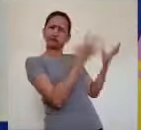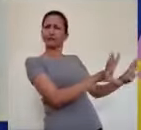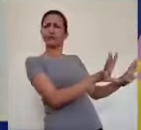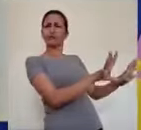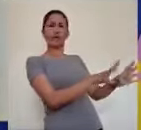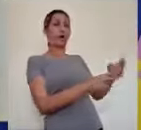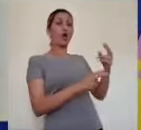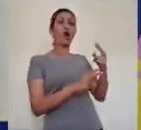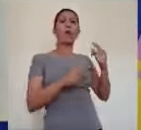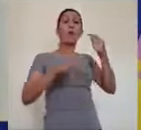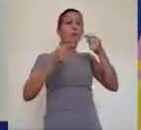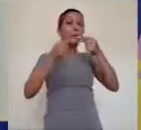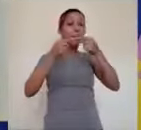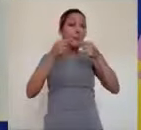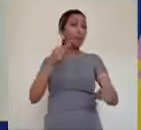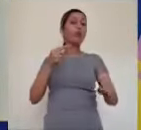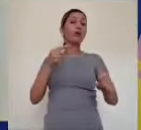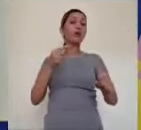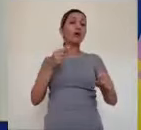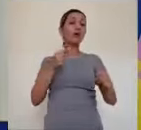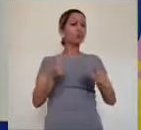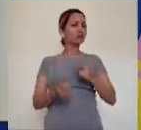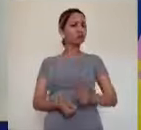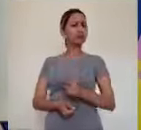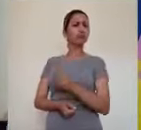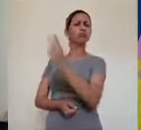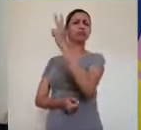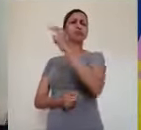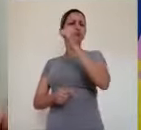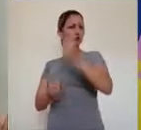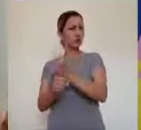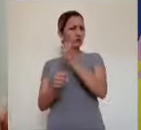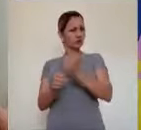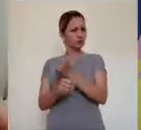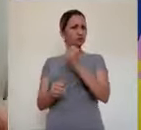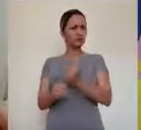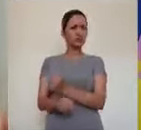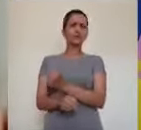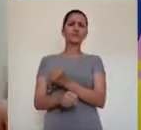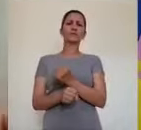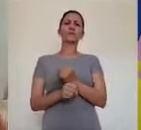eu proíbo de prosseguir na construção